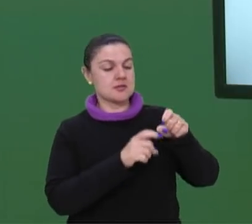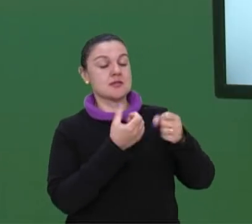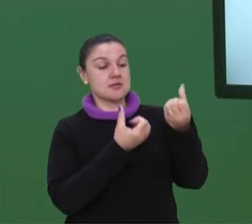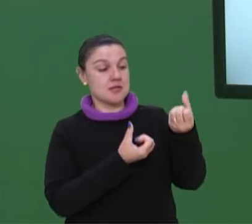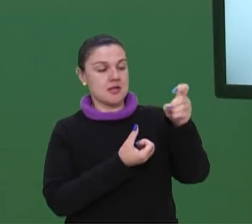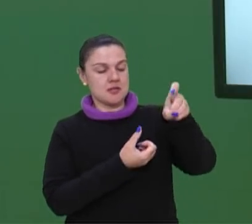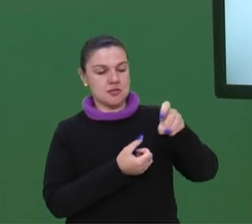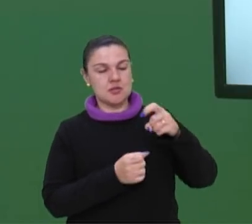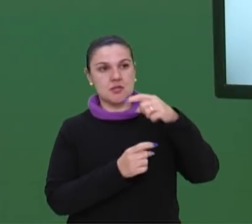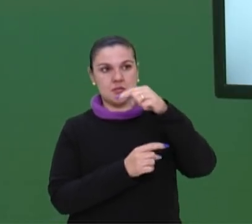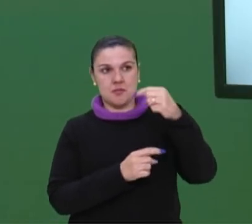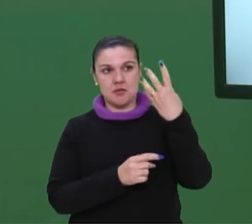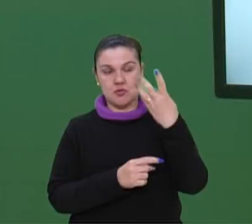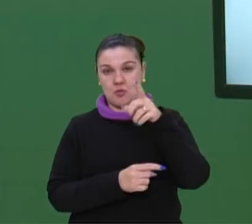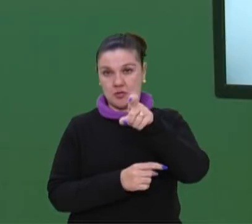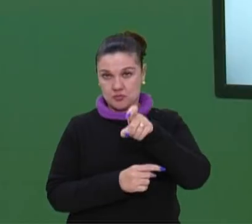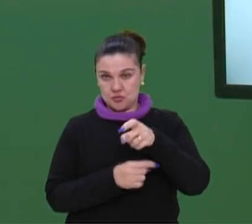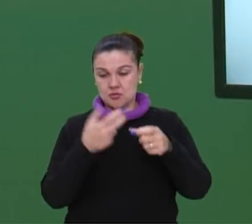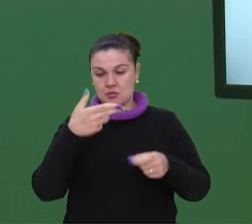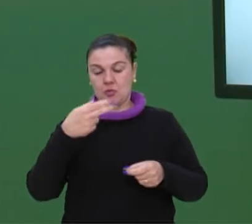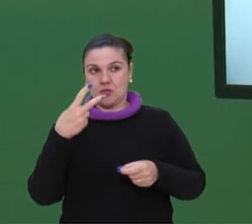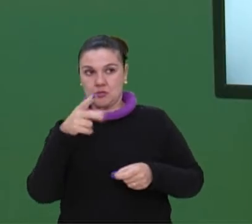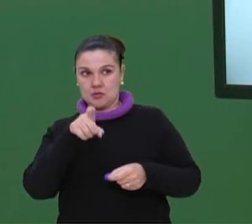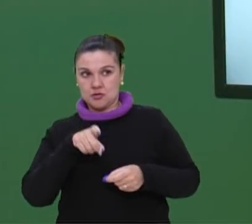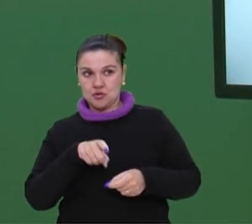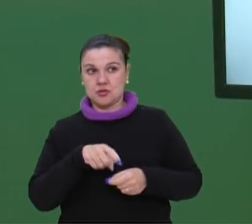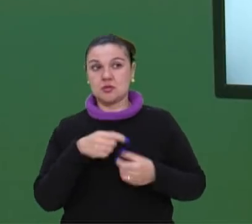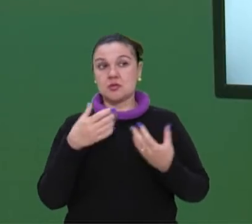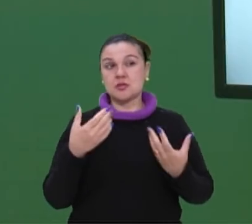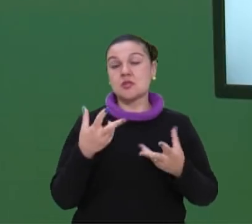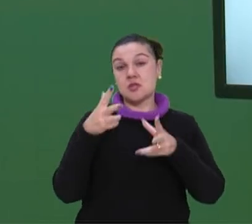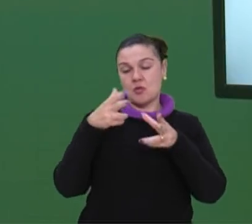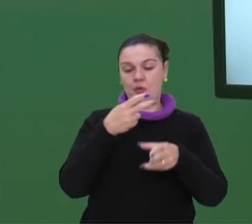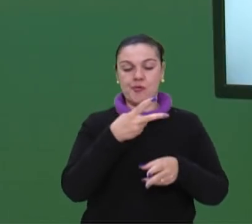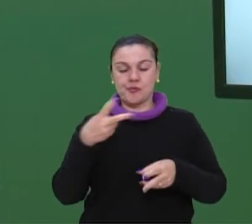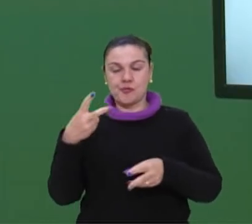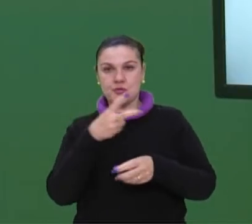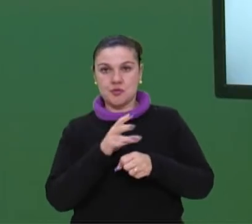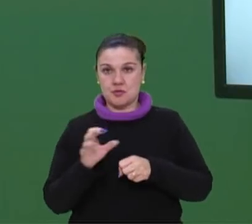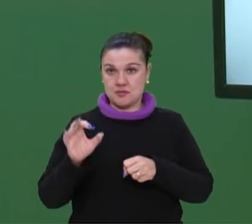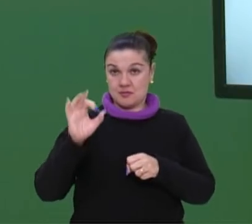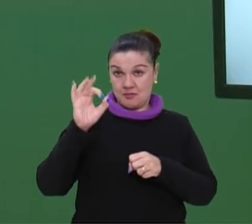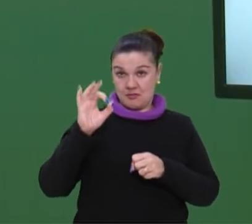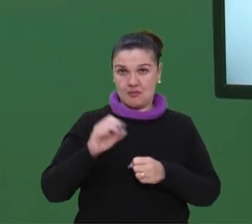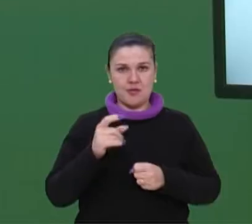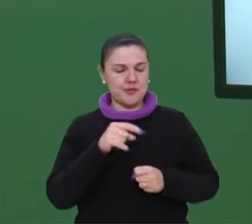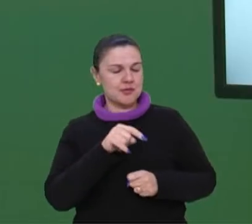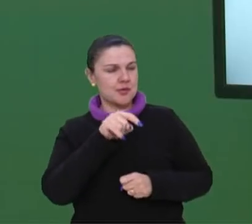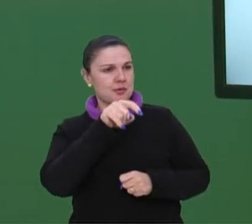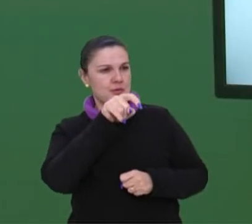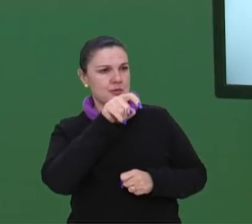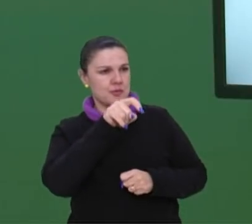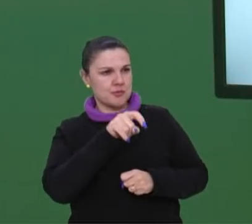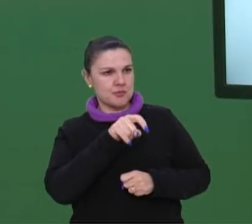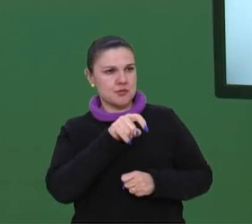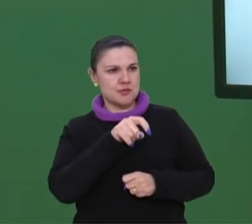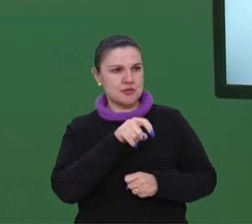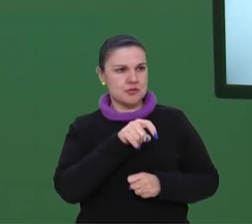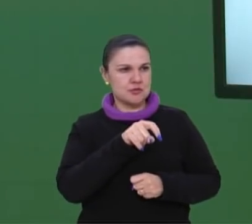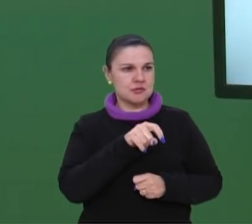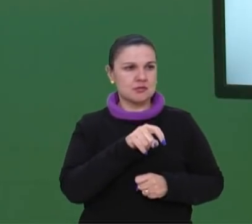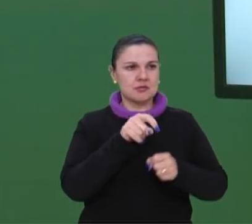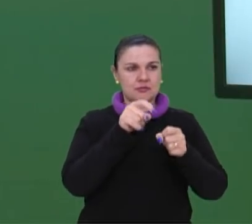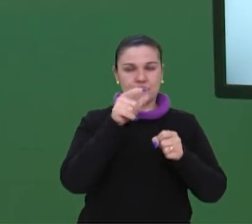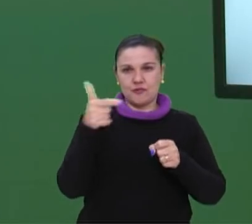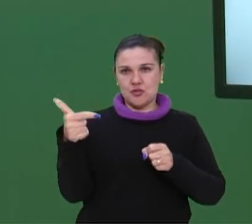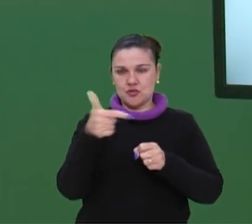menos 4x dá 2x igual a 22 graus. O x, o nosso valor do x